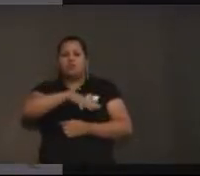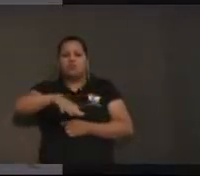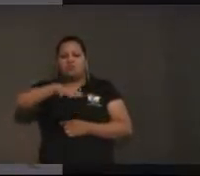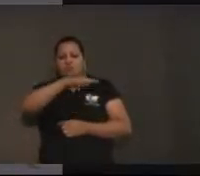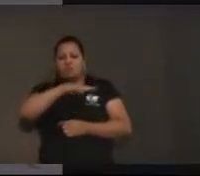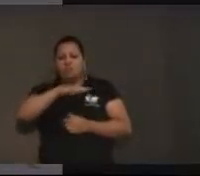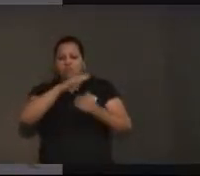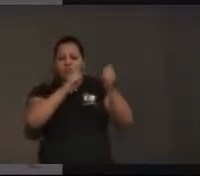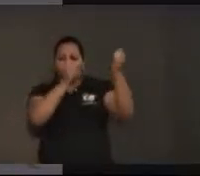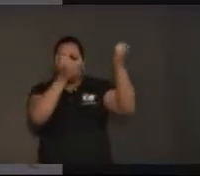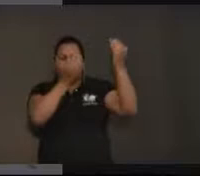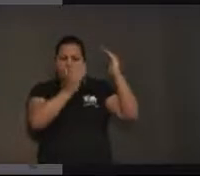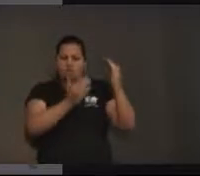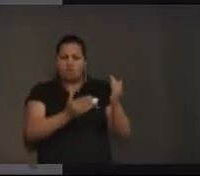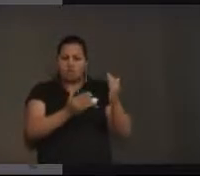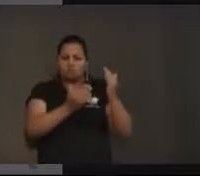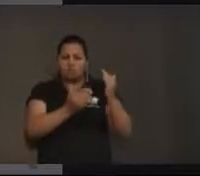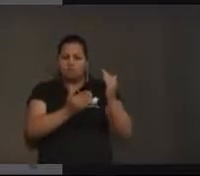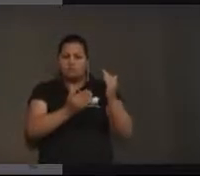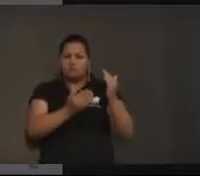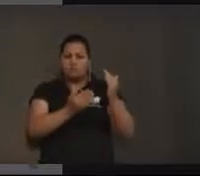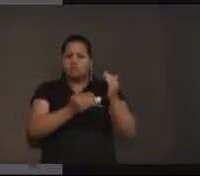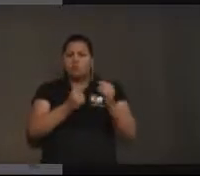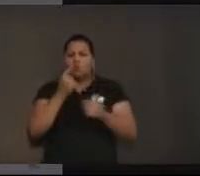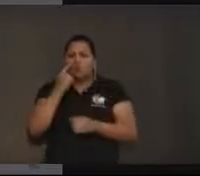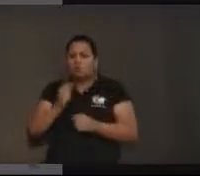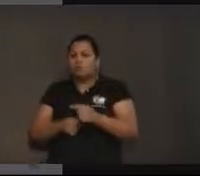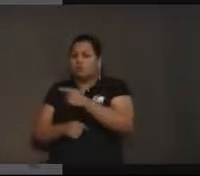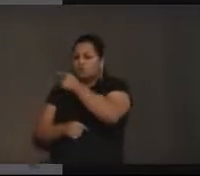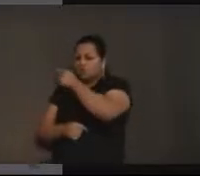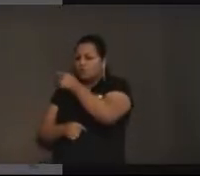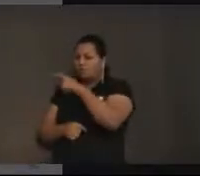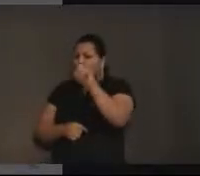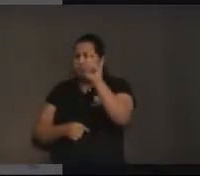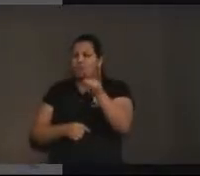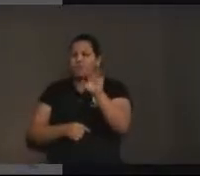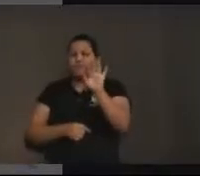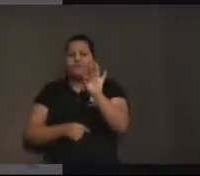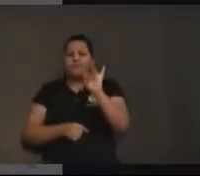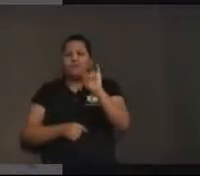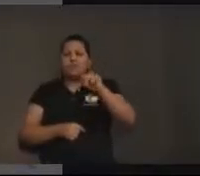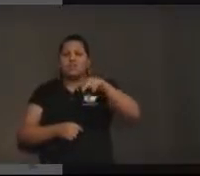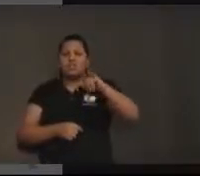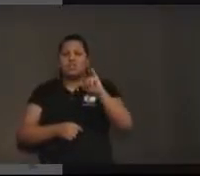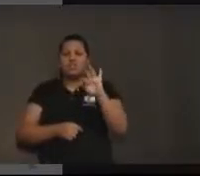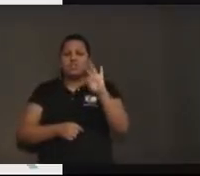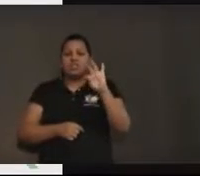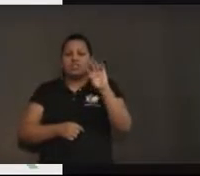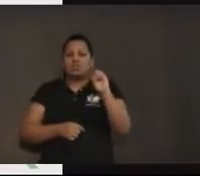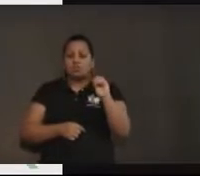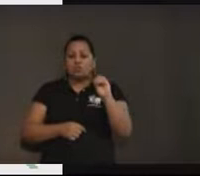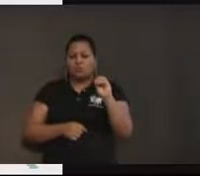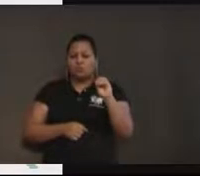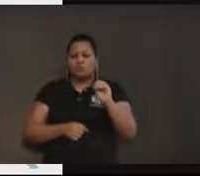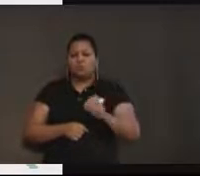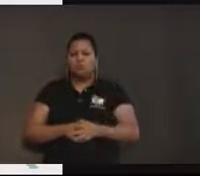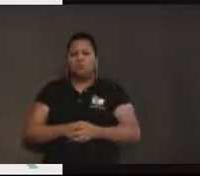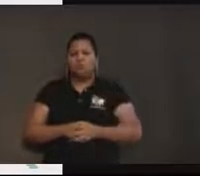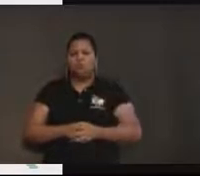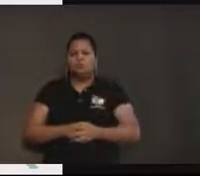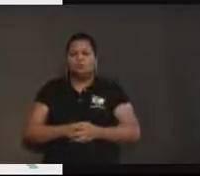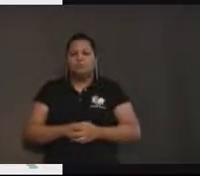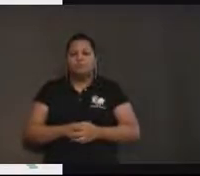a análise funcional também que é o espaço onde isso daqui é finito o grade de U ao quadrado integral é